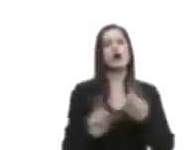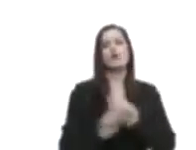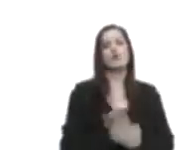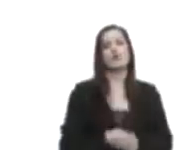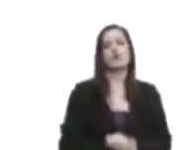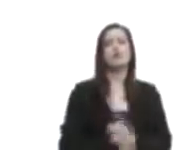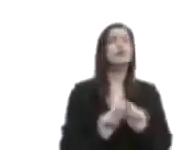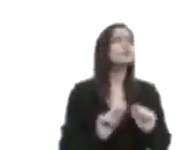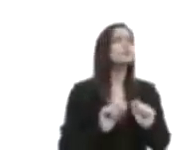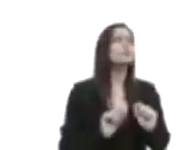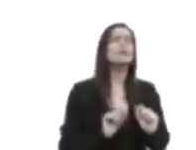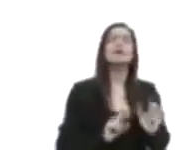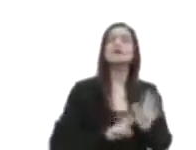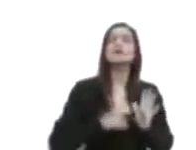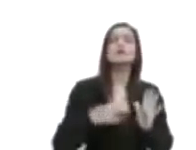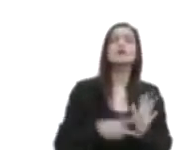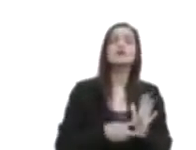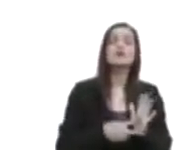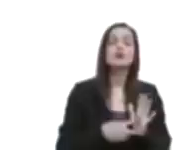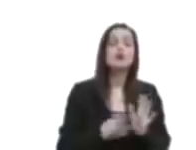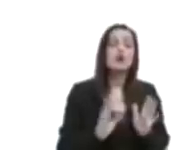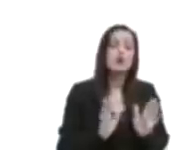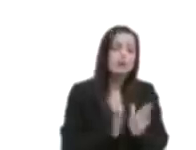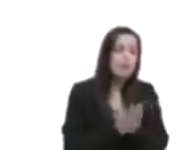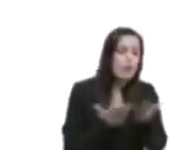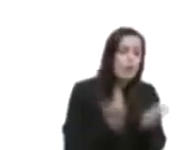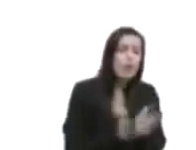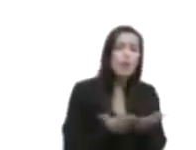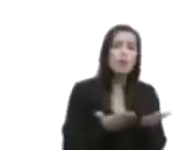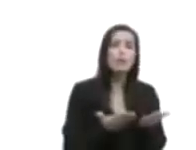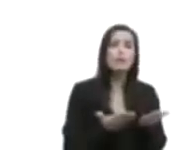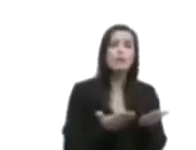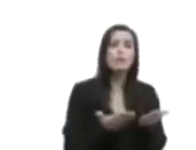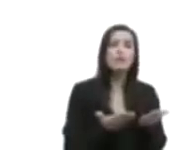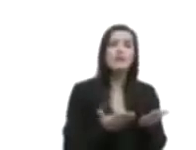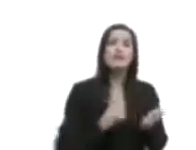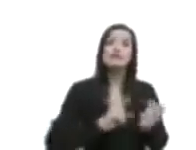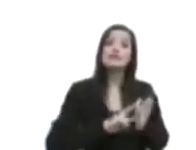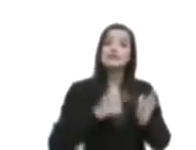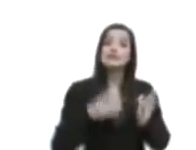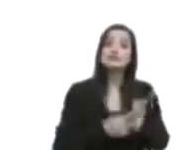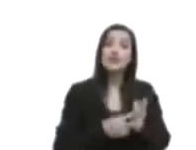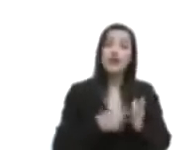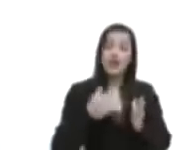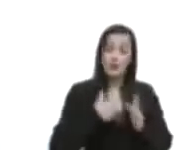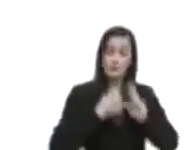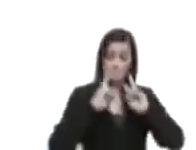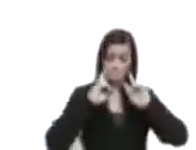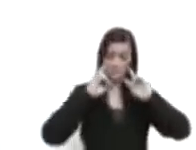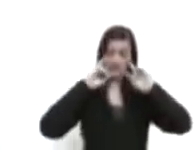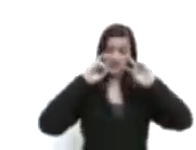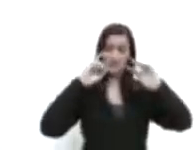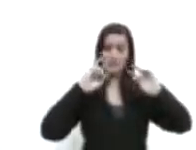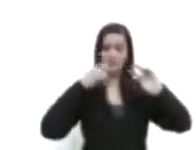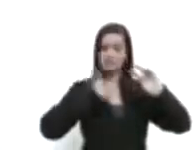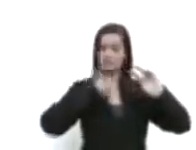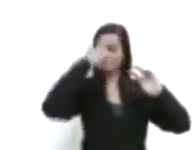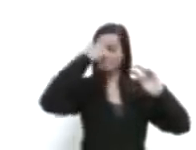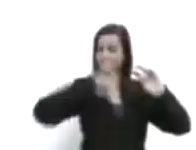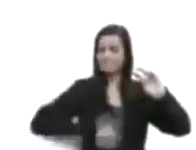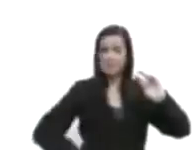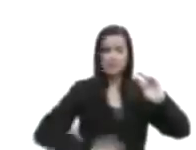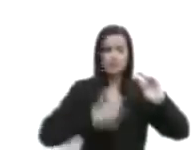ser pobre de espírito? É reconhecer não haver em si nenhum mérito para que seja aceito ou perdoado.